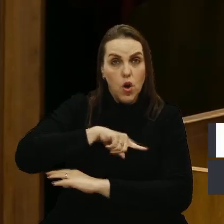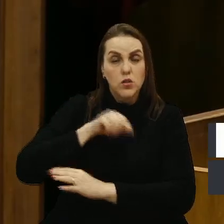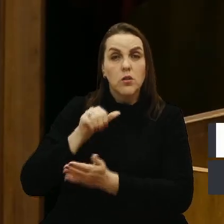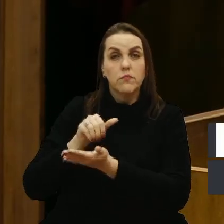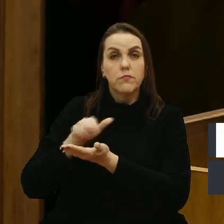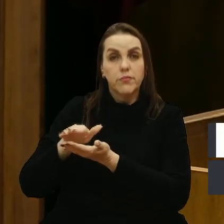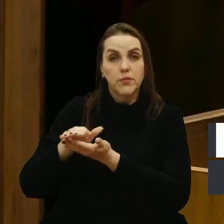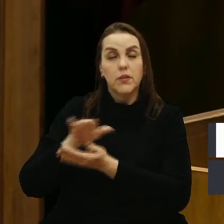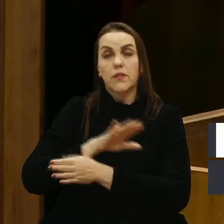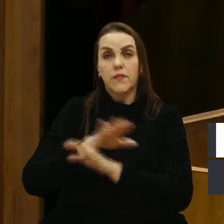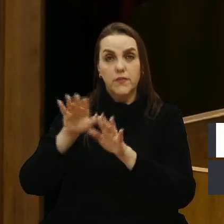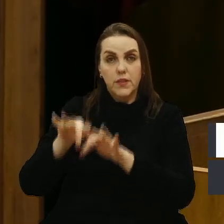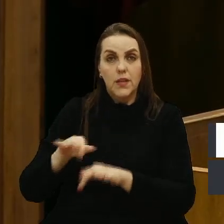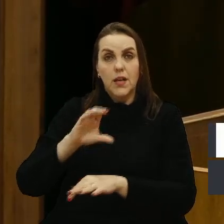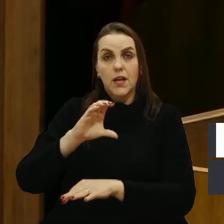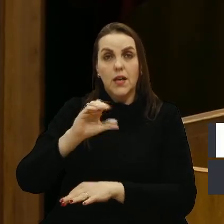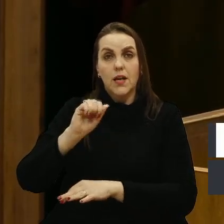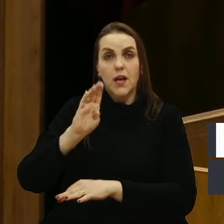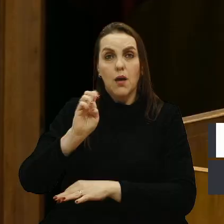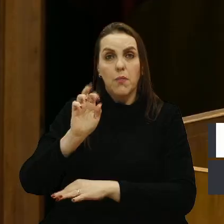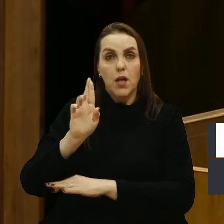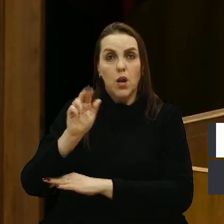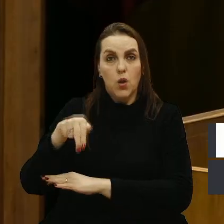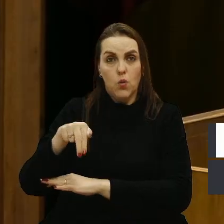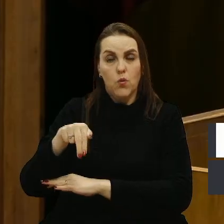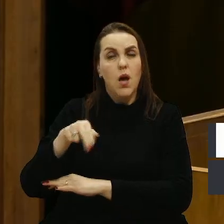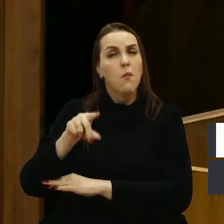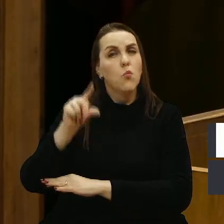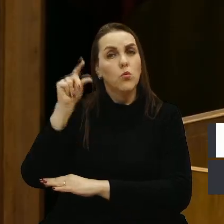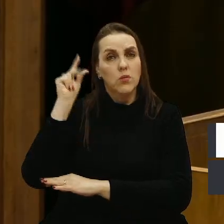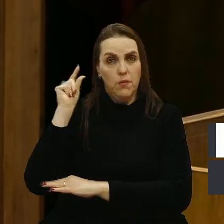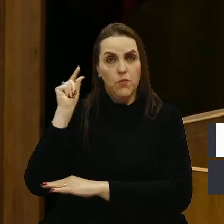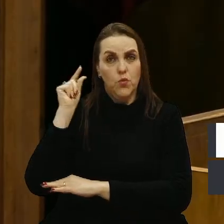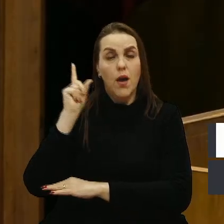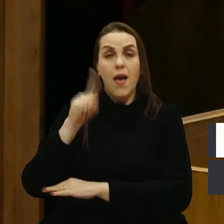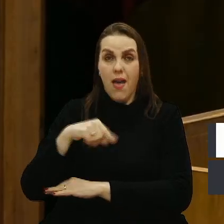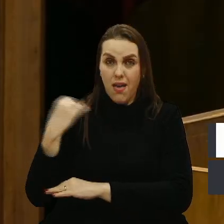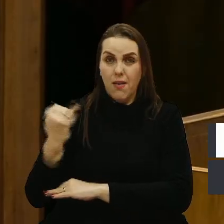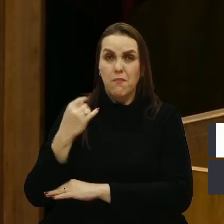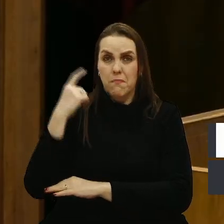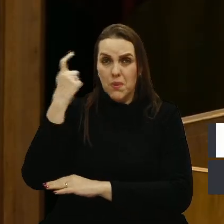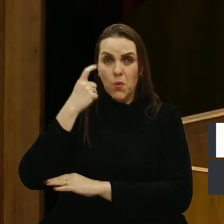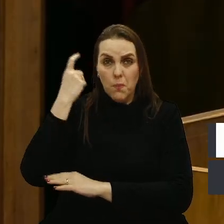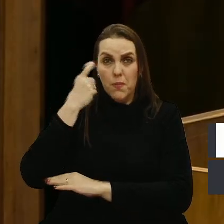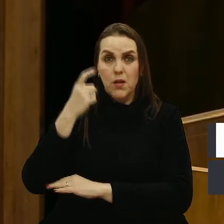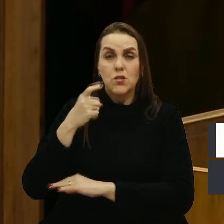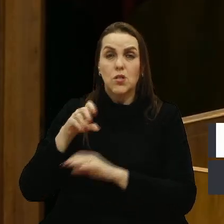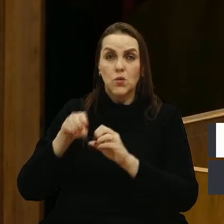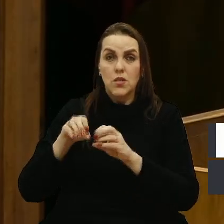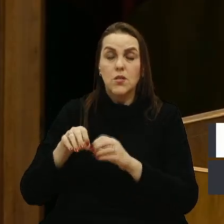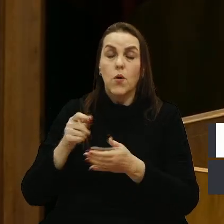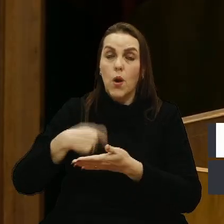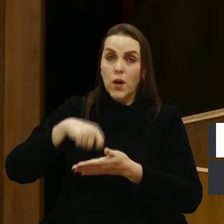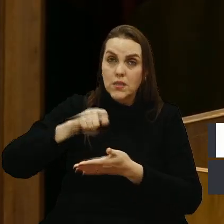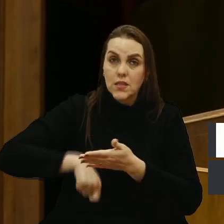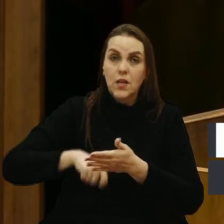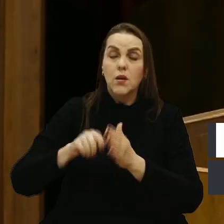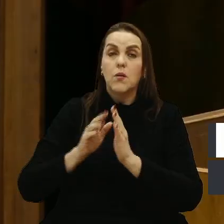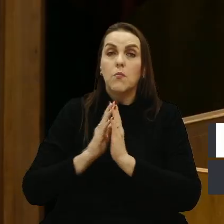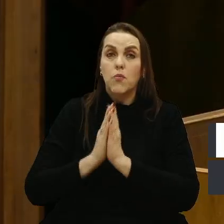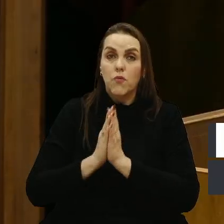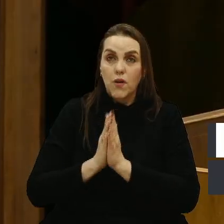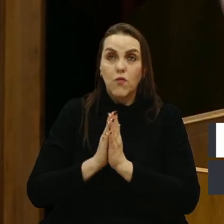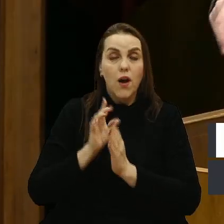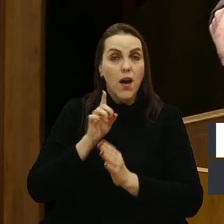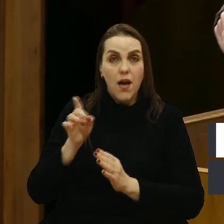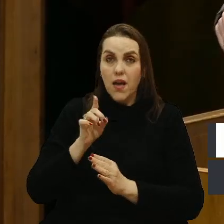tempo. Era tão aguda a situação que eu cheguei a fazer uma indicação, assinei uma indicação falando: prefeito Adiló, demita o Caberlon, ele não consegue